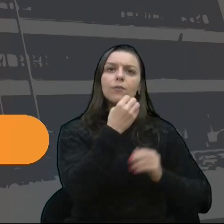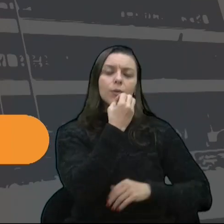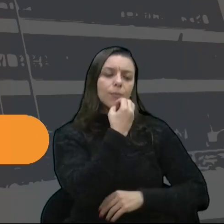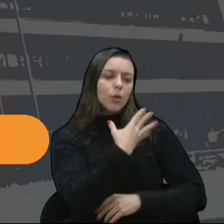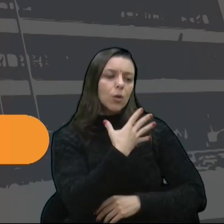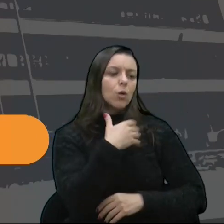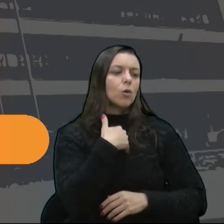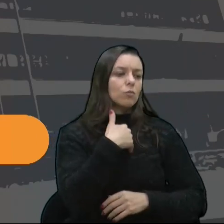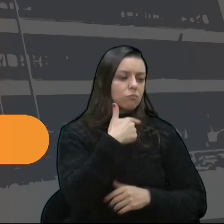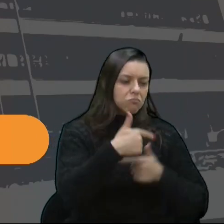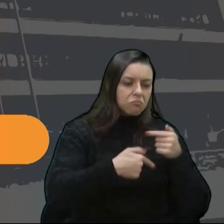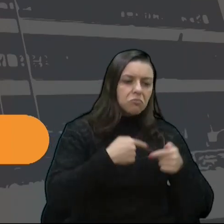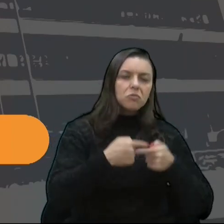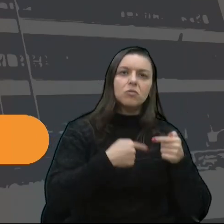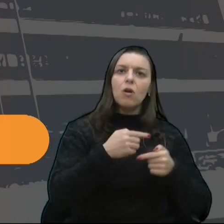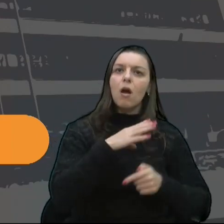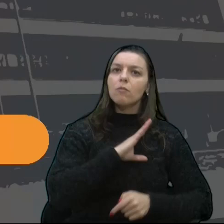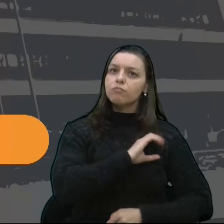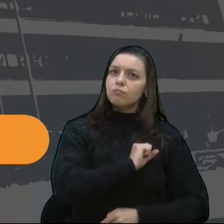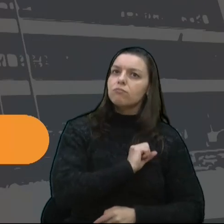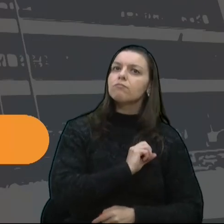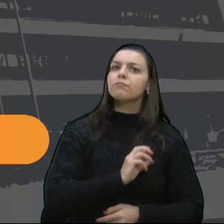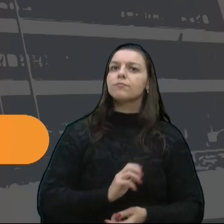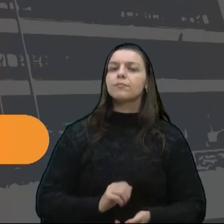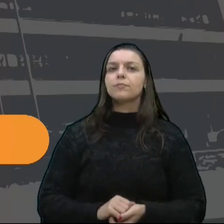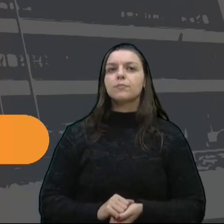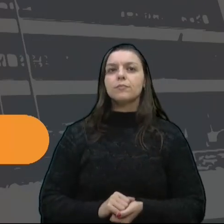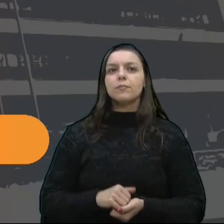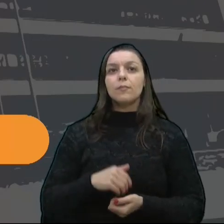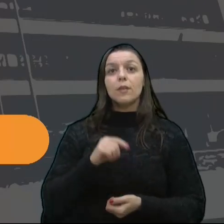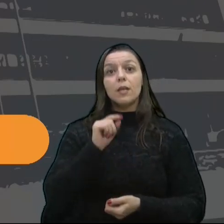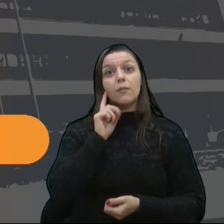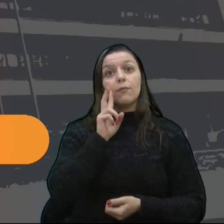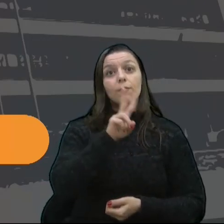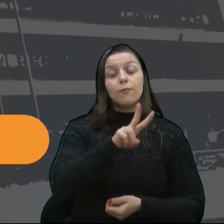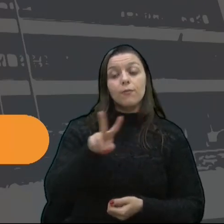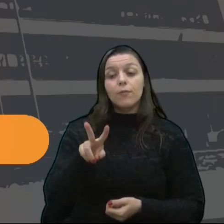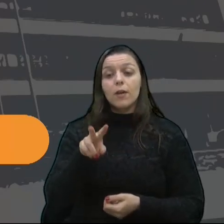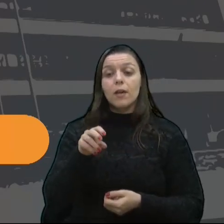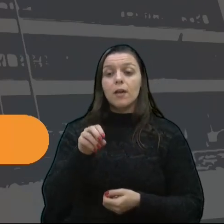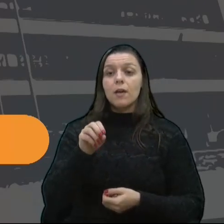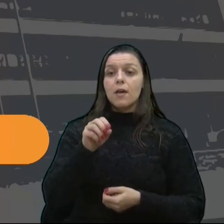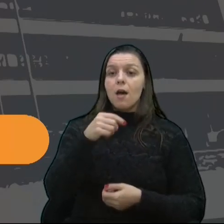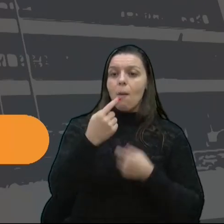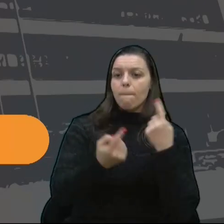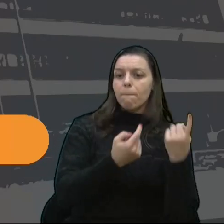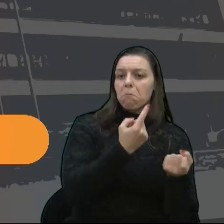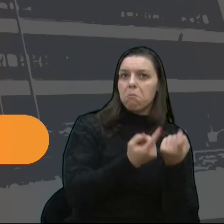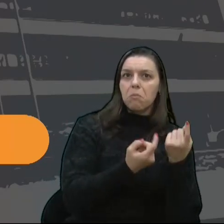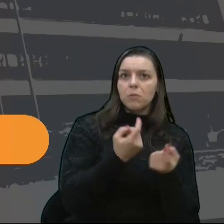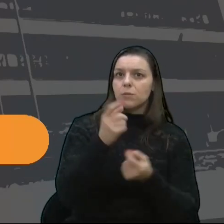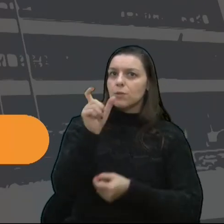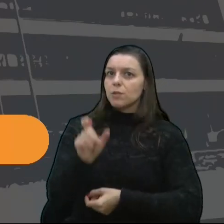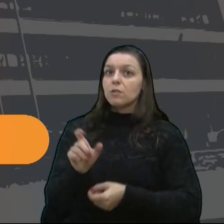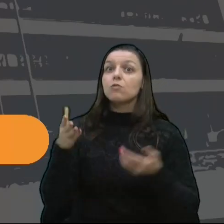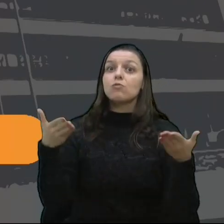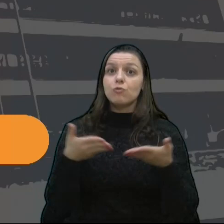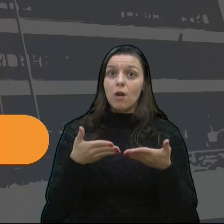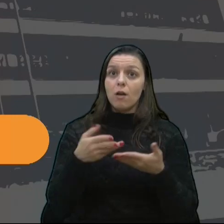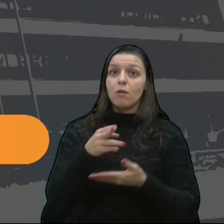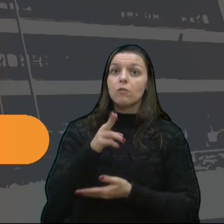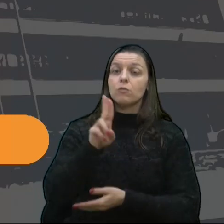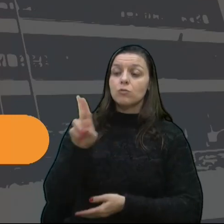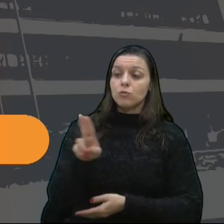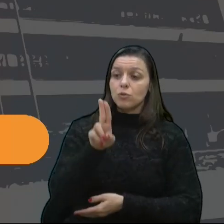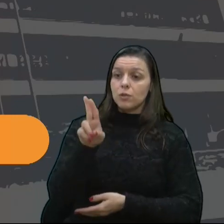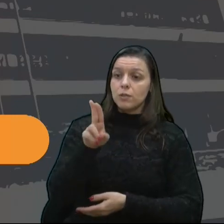funcionou super bem, adorei. E aí você possa ver outras pessoas que já utilizaram aquele serviço, que você possa contratar aquela pessoa,